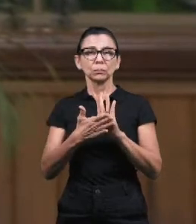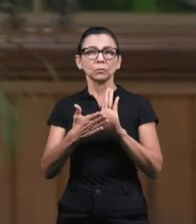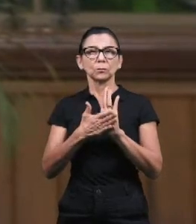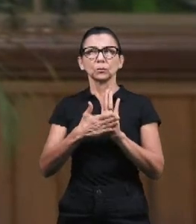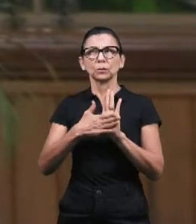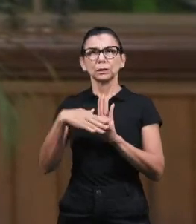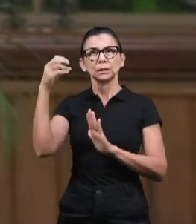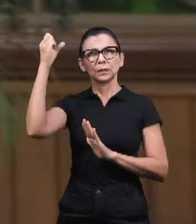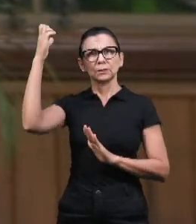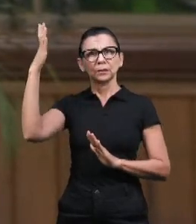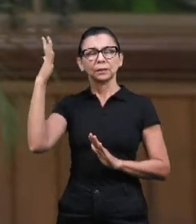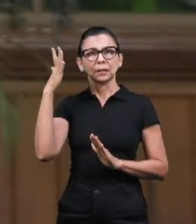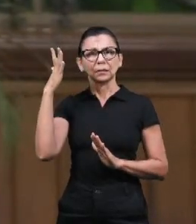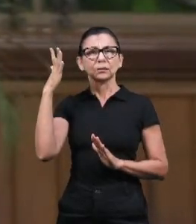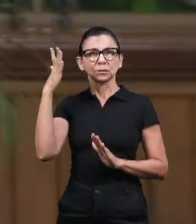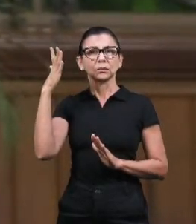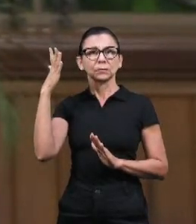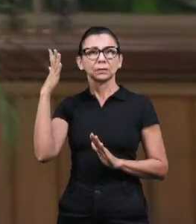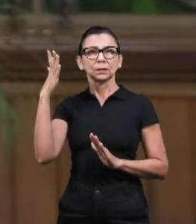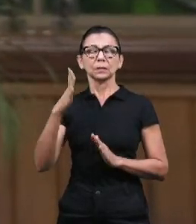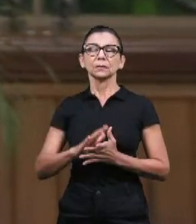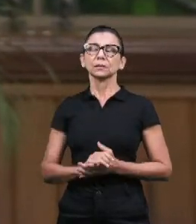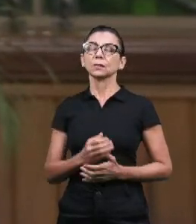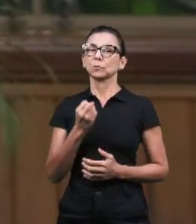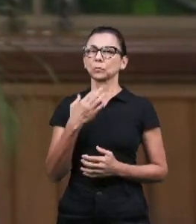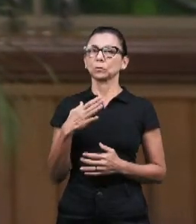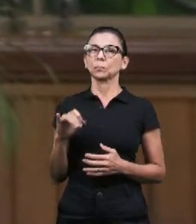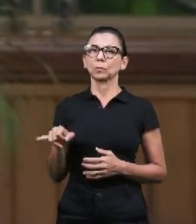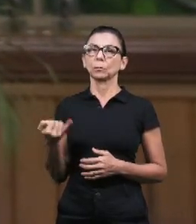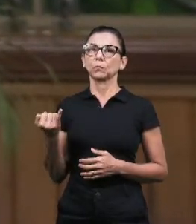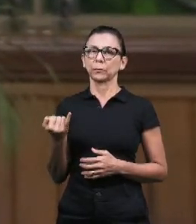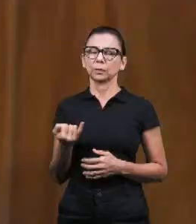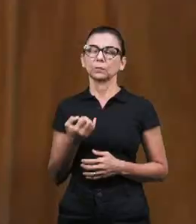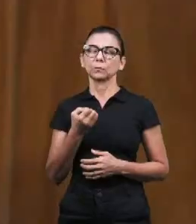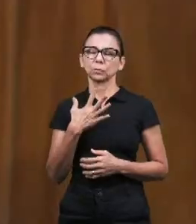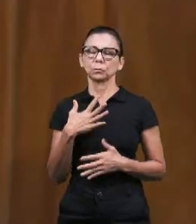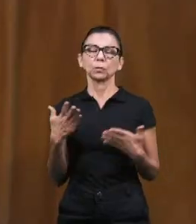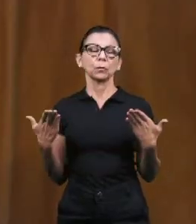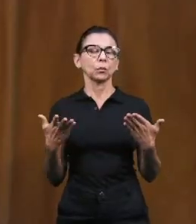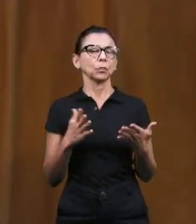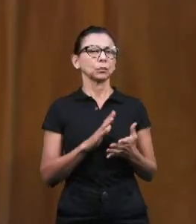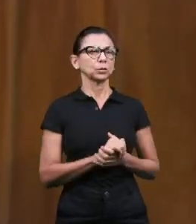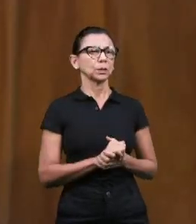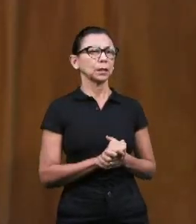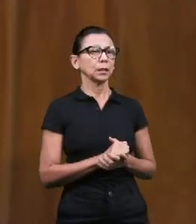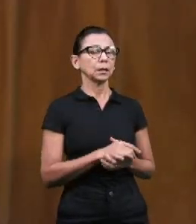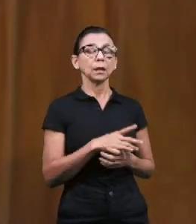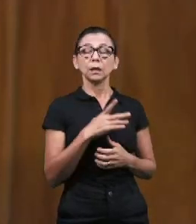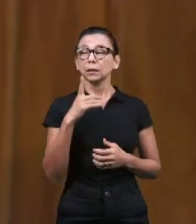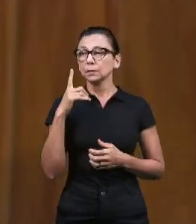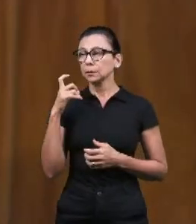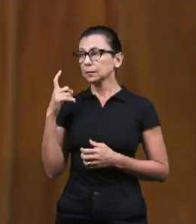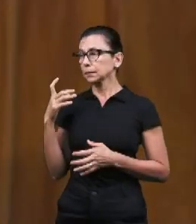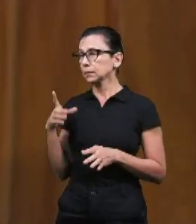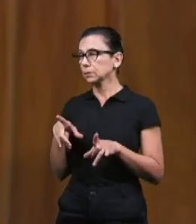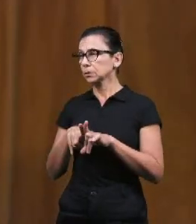profético. Então foi um dia assim, muito, muito proveitoso. Muito bom, glória a Deus. O que é interessante também é que